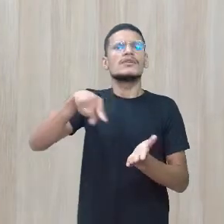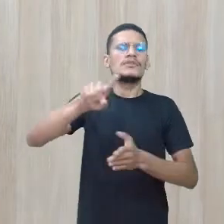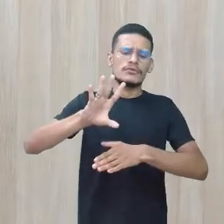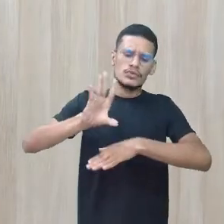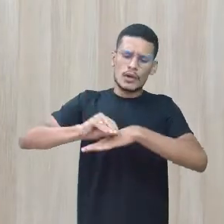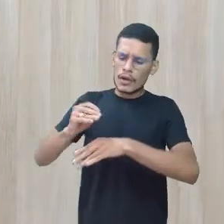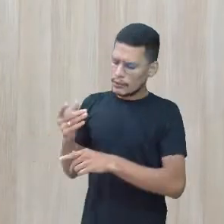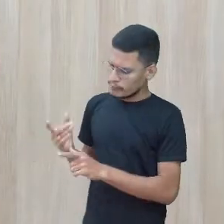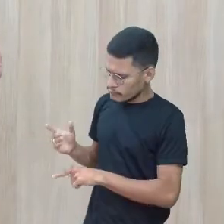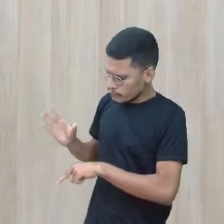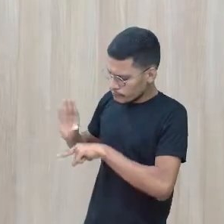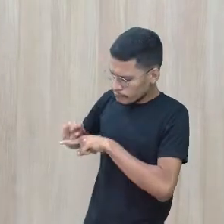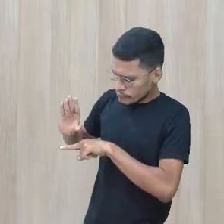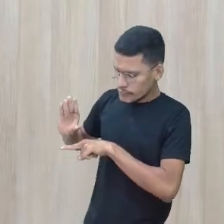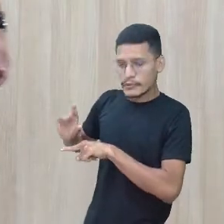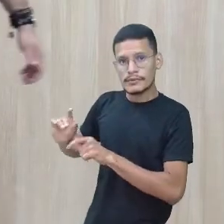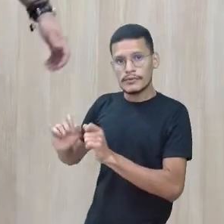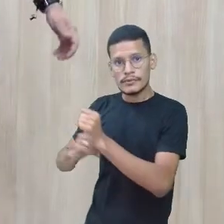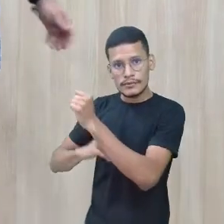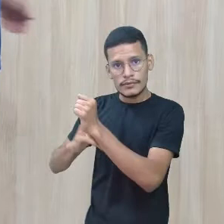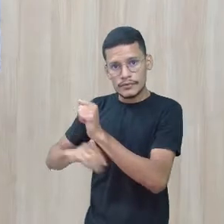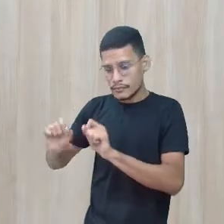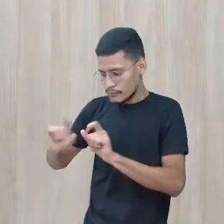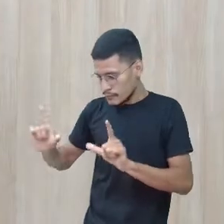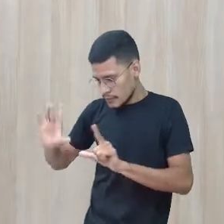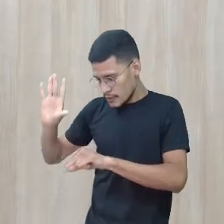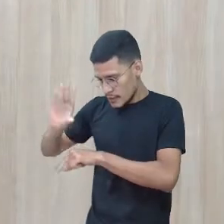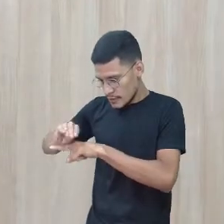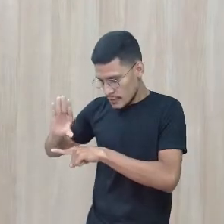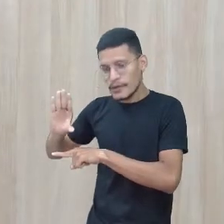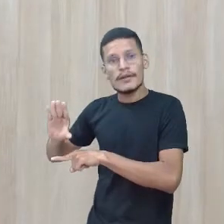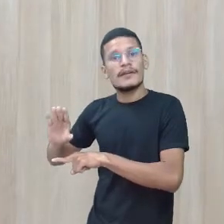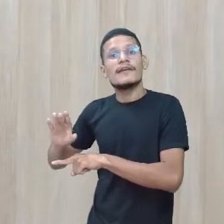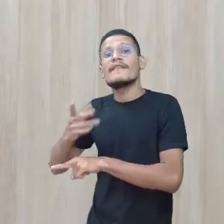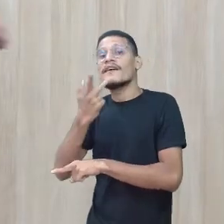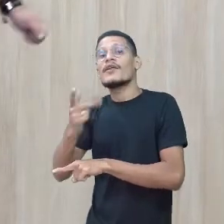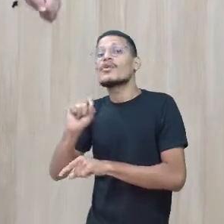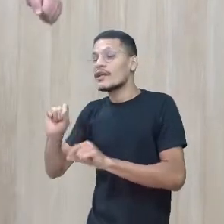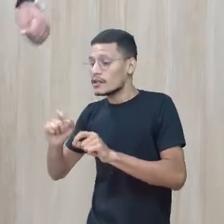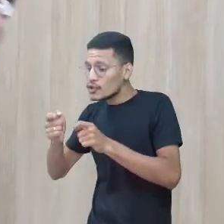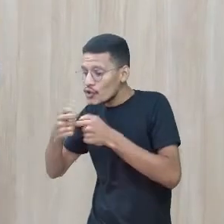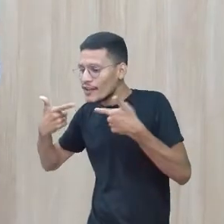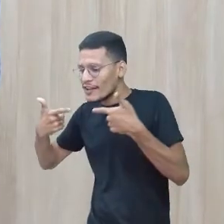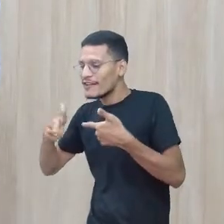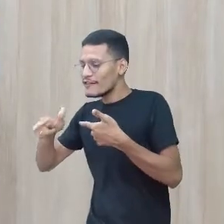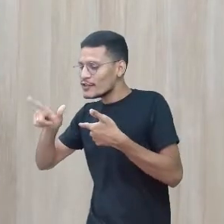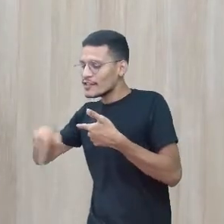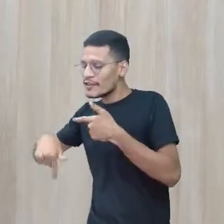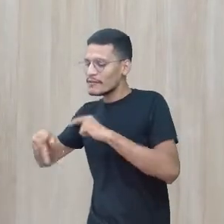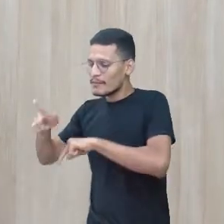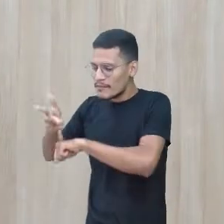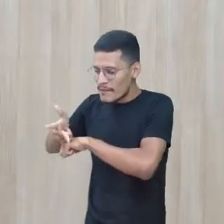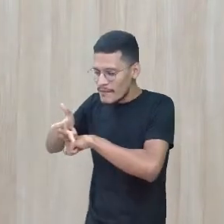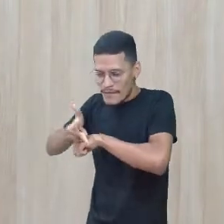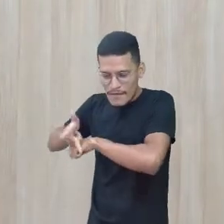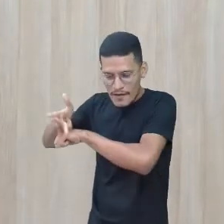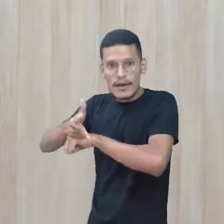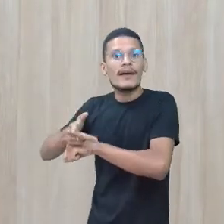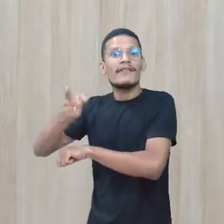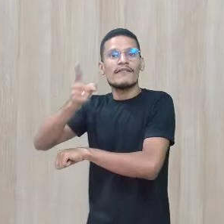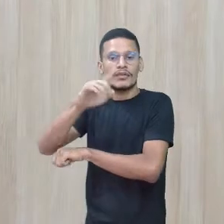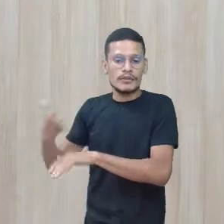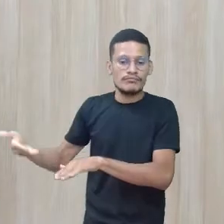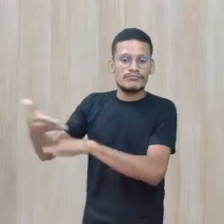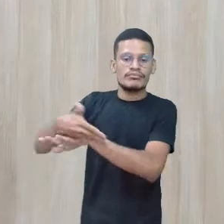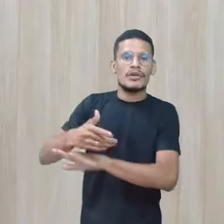celular, aponta para o QR Code e diz para ele assim: sorria, você está sendo filmado, e você vai ser